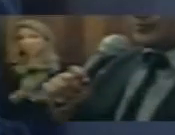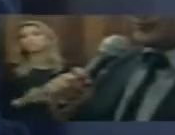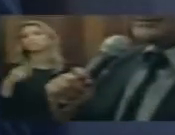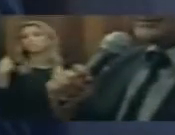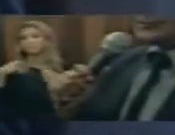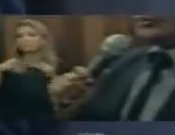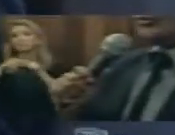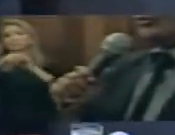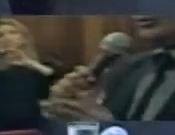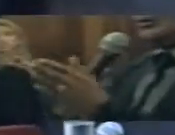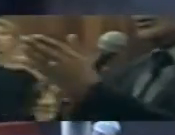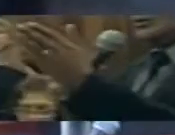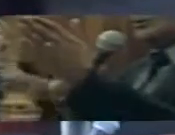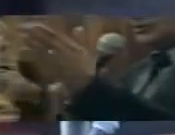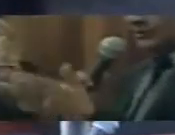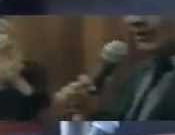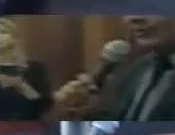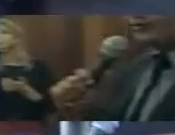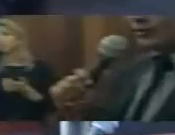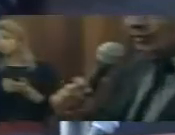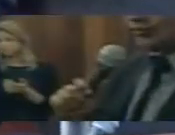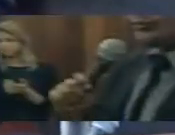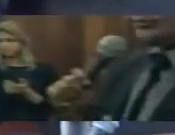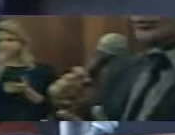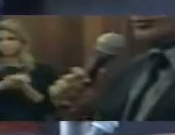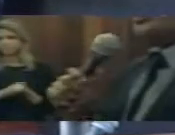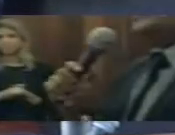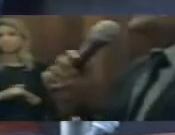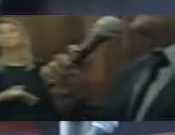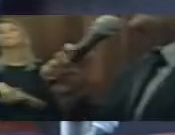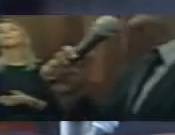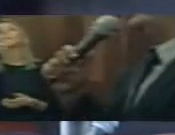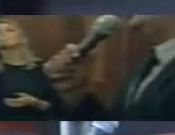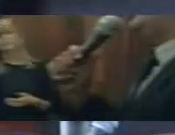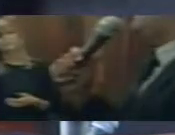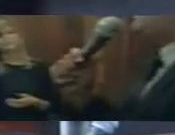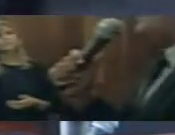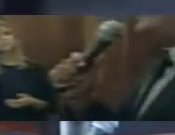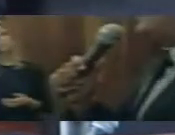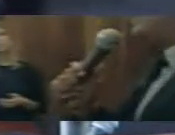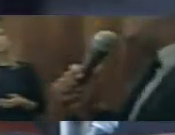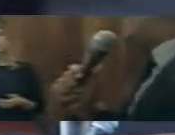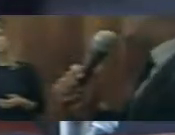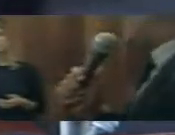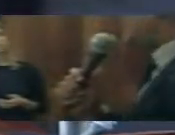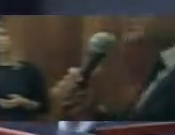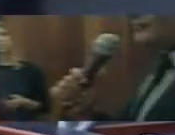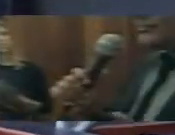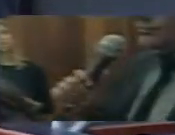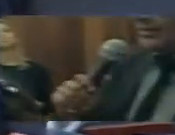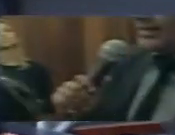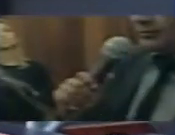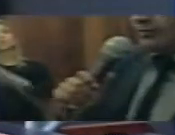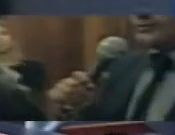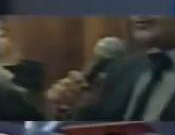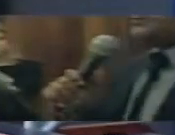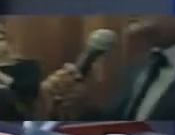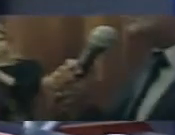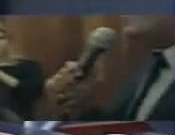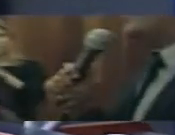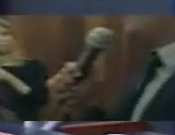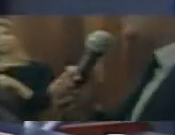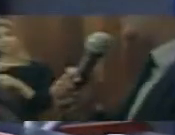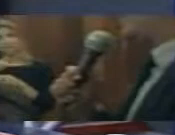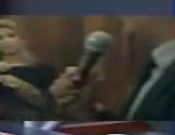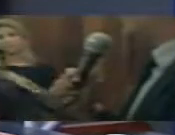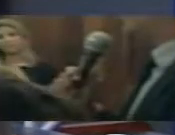Se o prefeito sentou, nós estávamos todo mundo junto, o jurídico dele estava do lado, e se